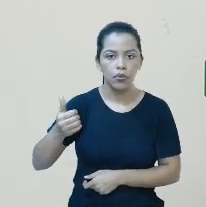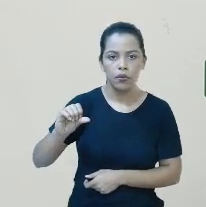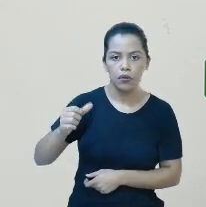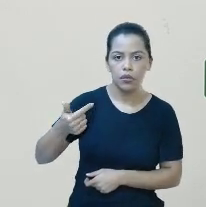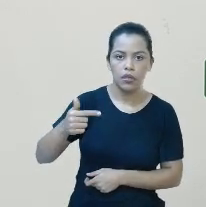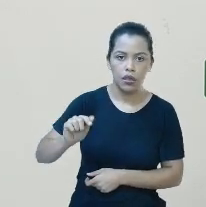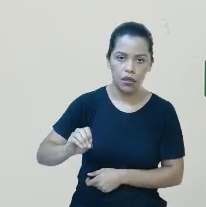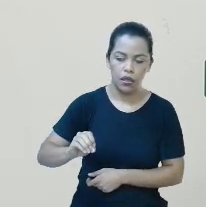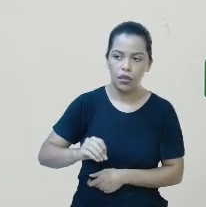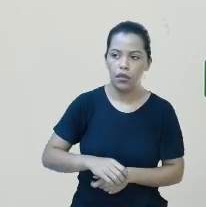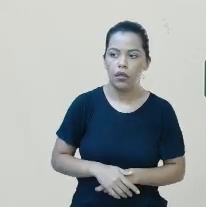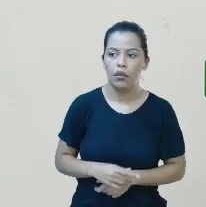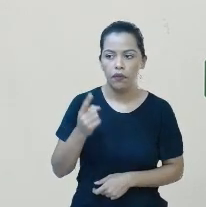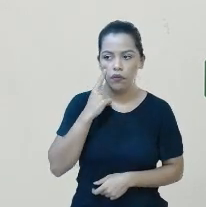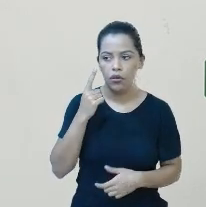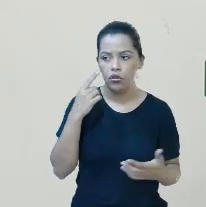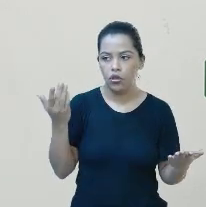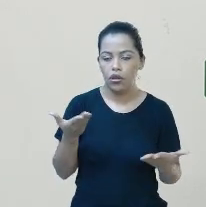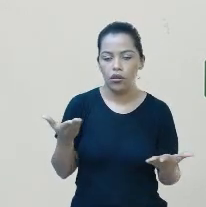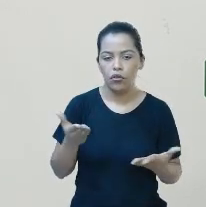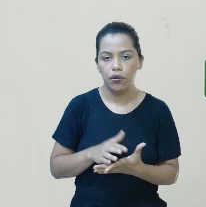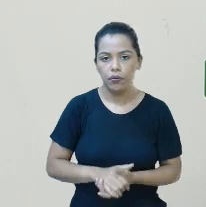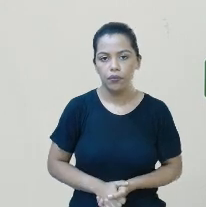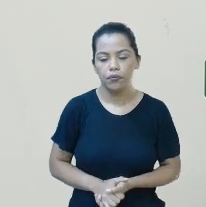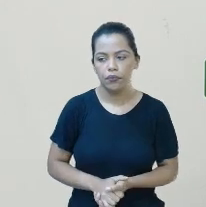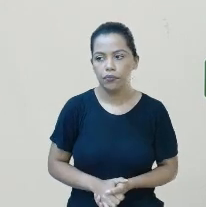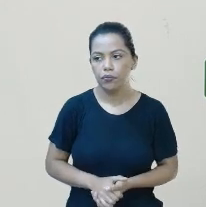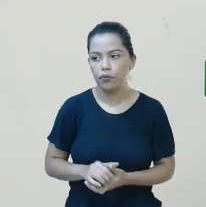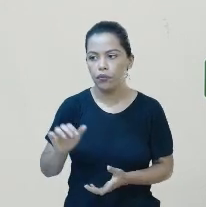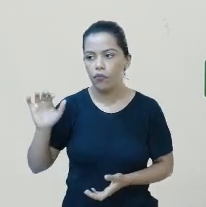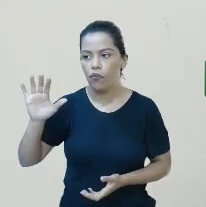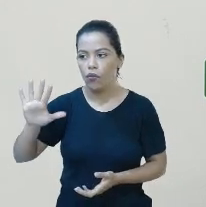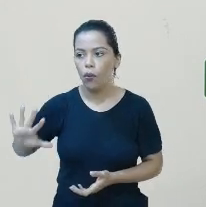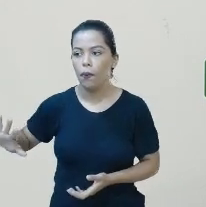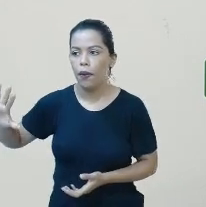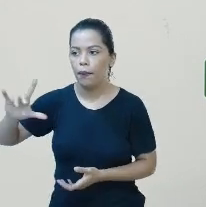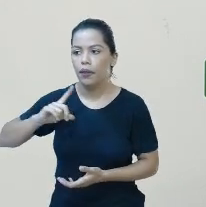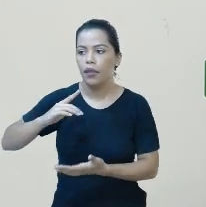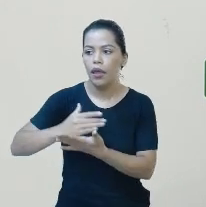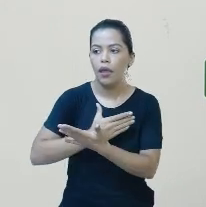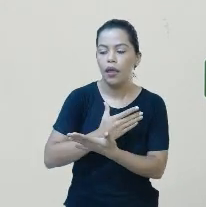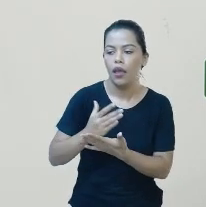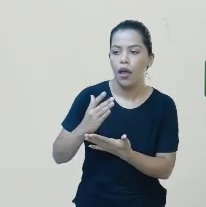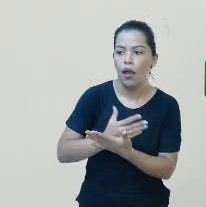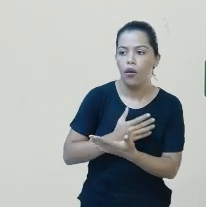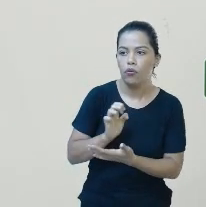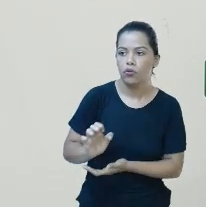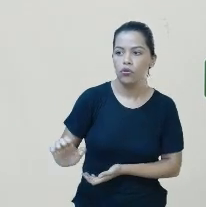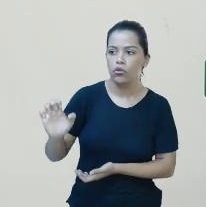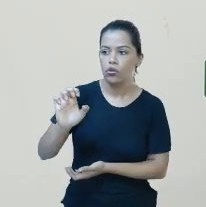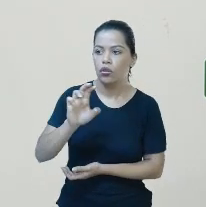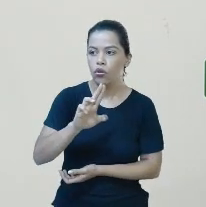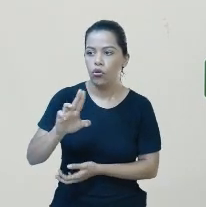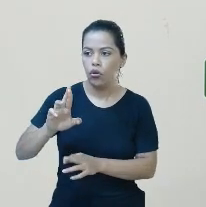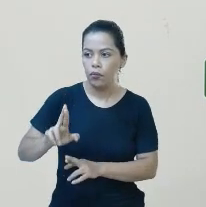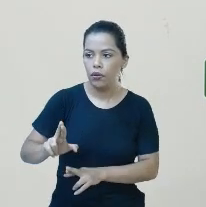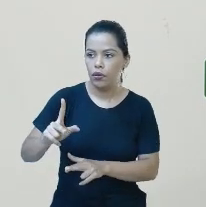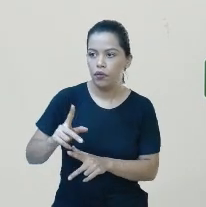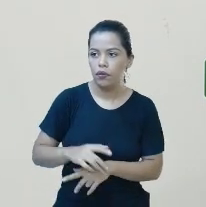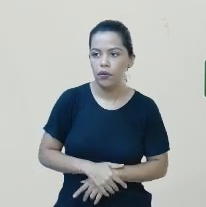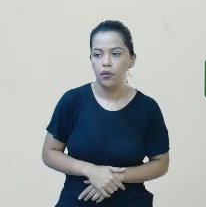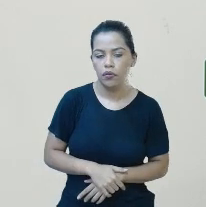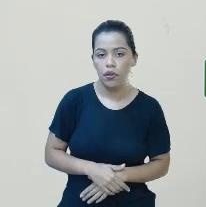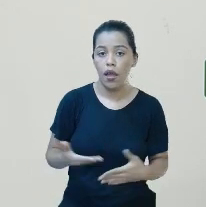1970. Está aqui, ó, o mapa, ainda com alguns estados com um nome um pouquinho diferente. A